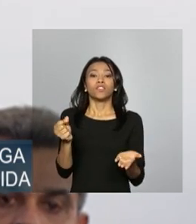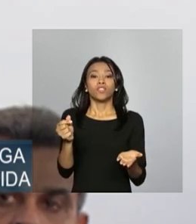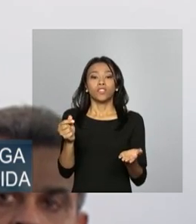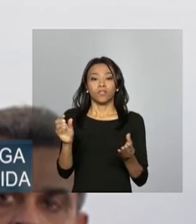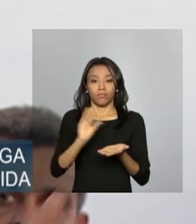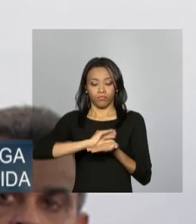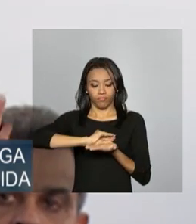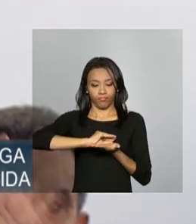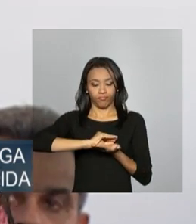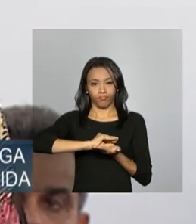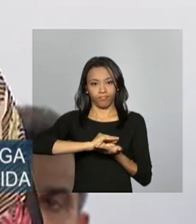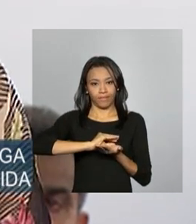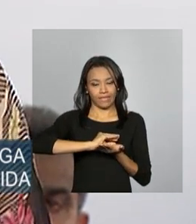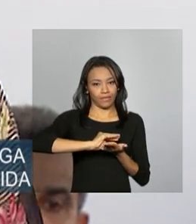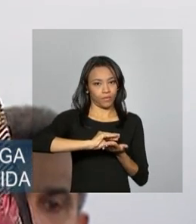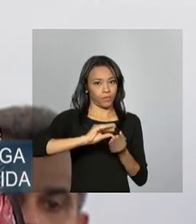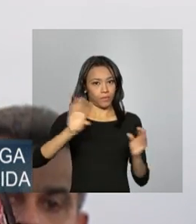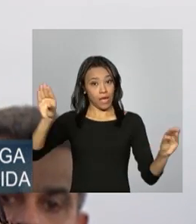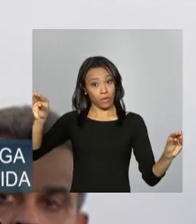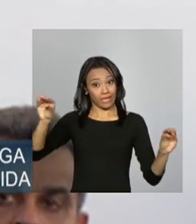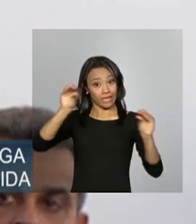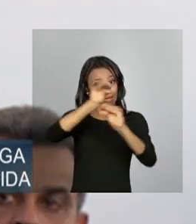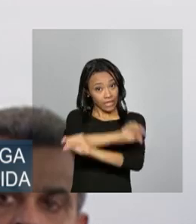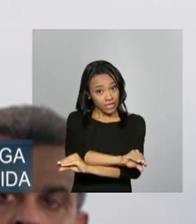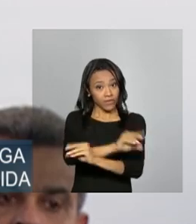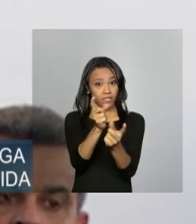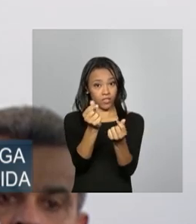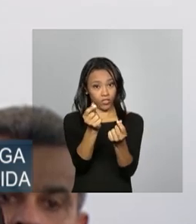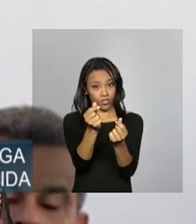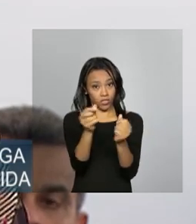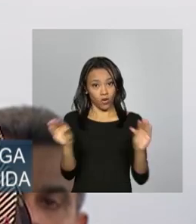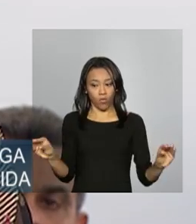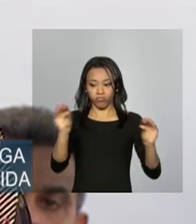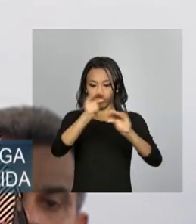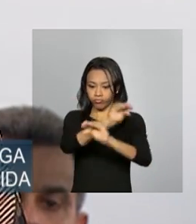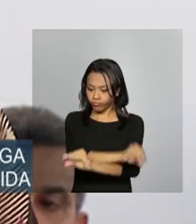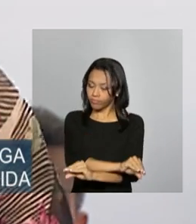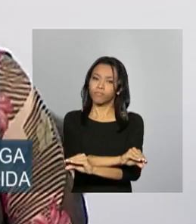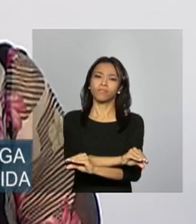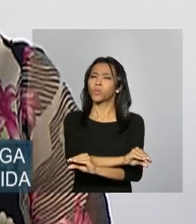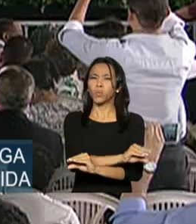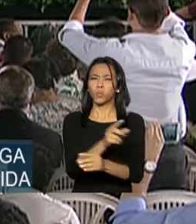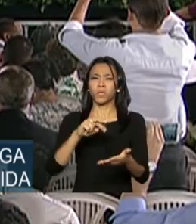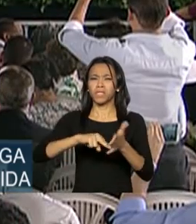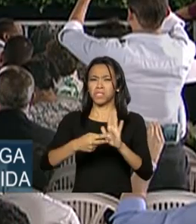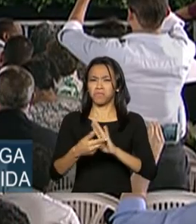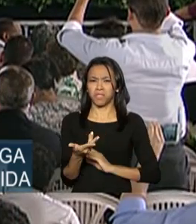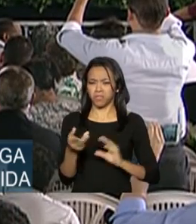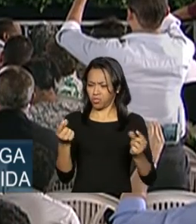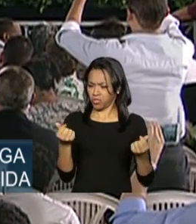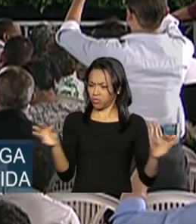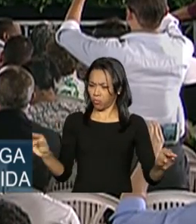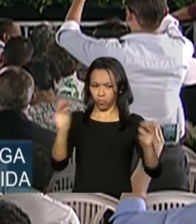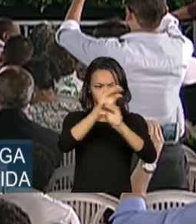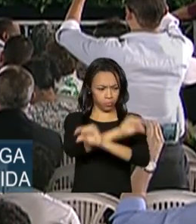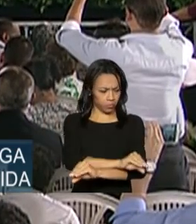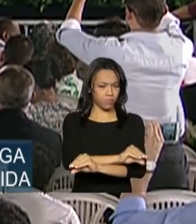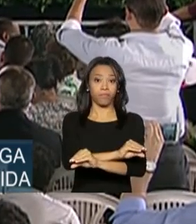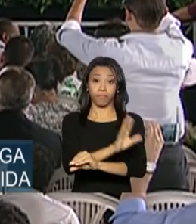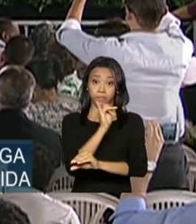renda. O Minha Casa Minha Vida é um programa de transferência de renda. O que que significa isso?